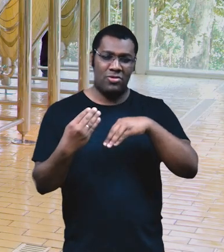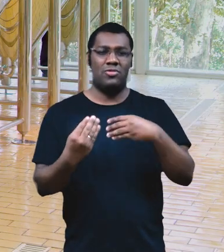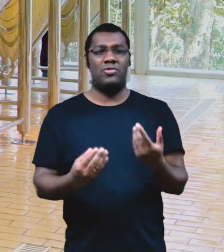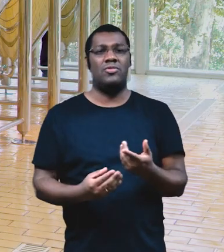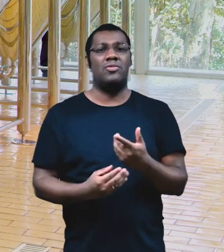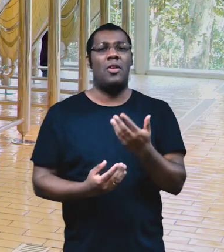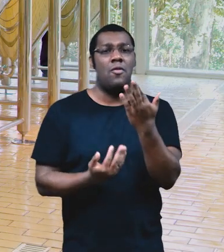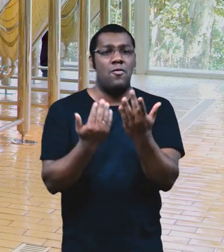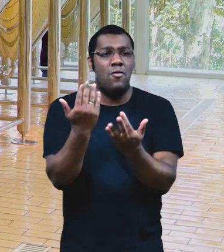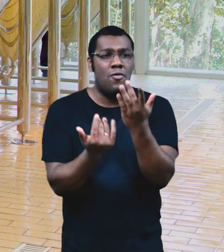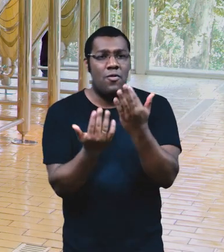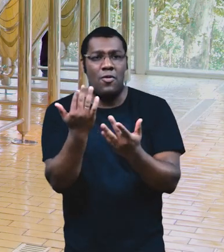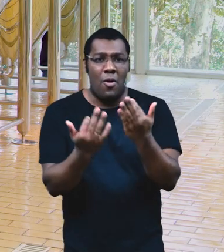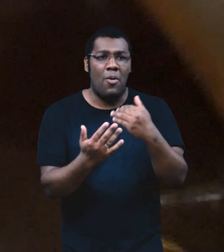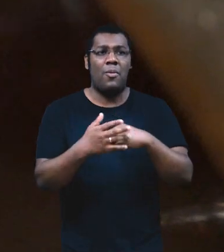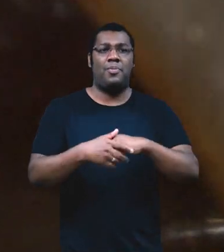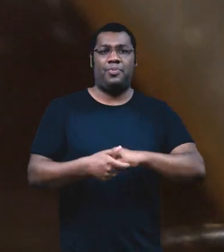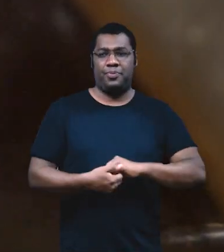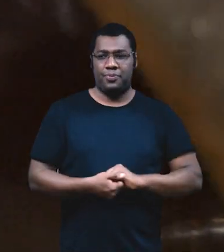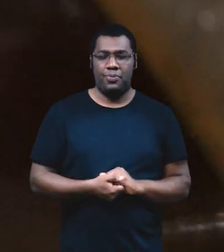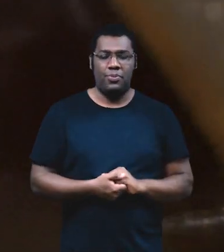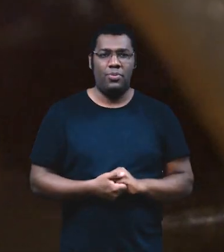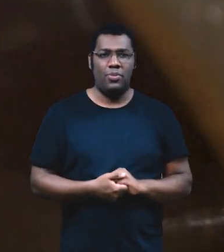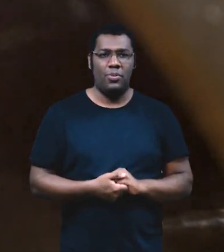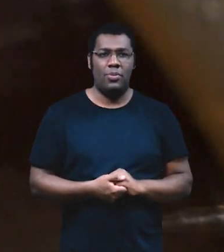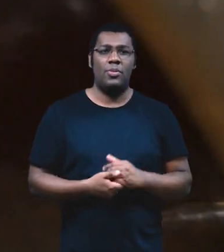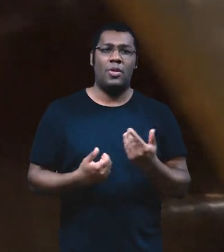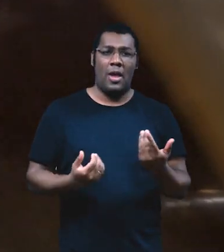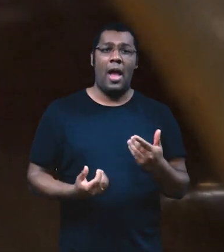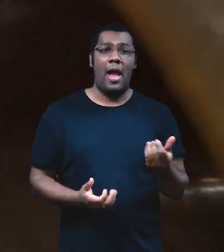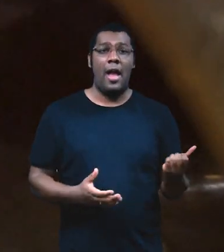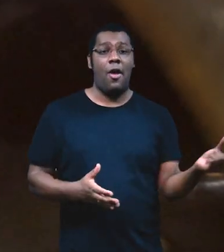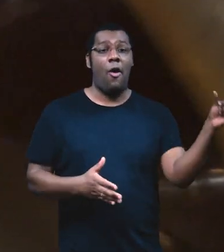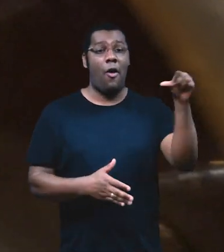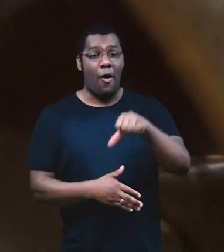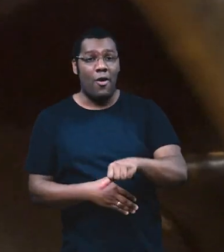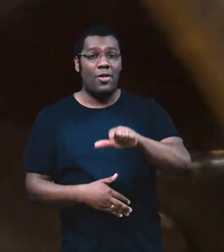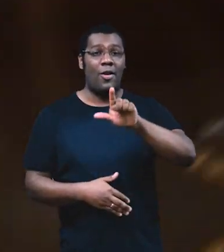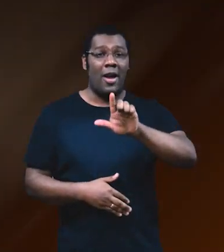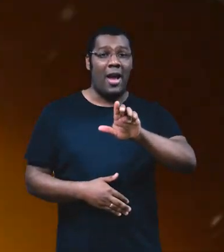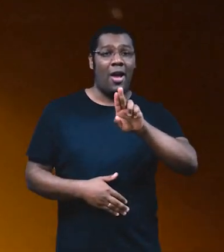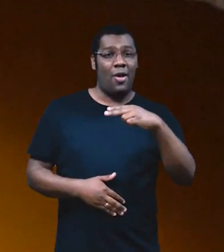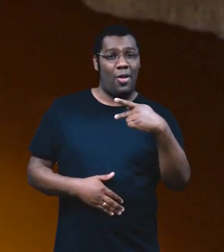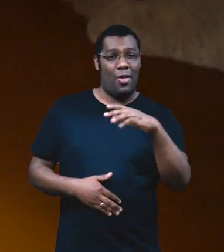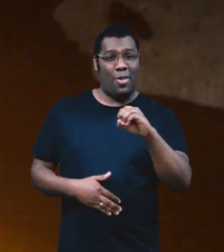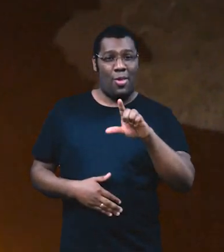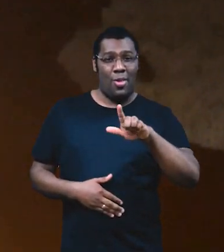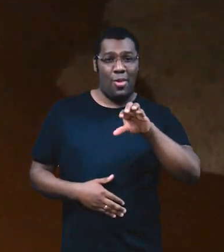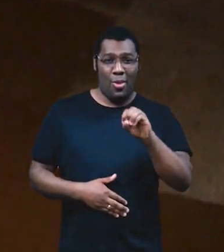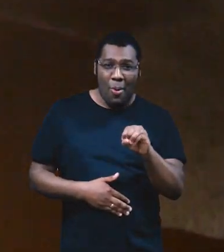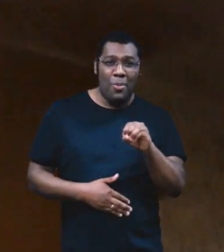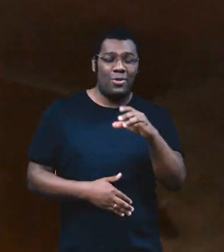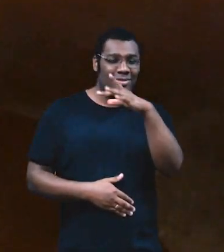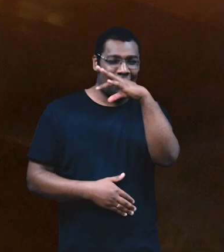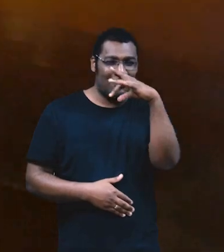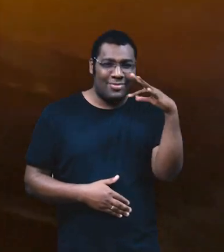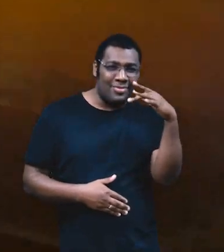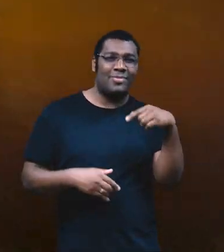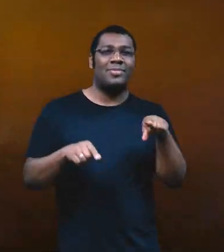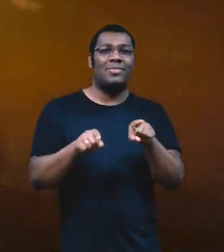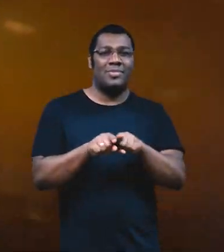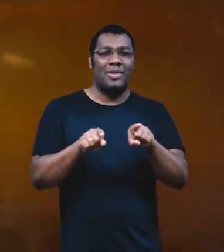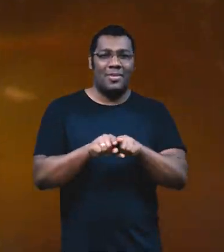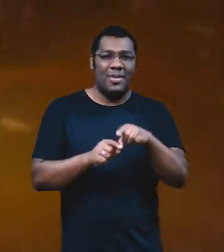fazer a adição de lúpulo, para trazer aroma e amargor. E você vai ferver também para você deixar o